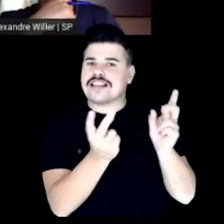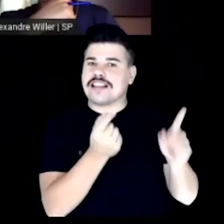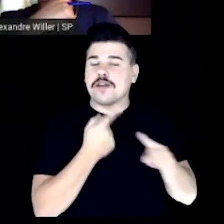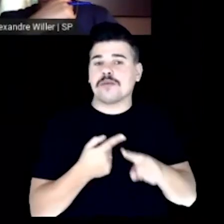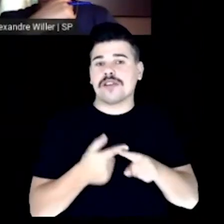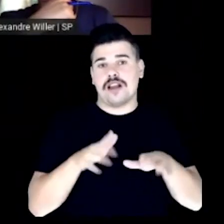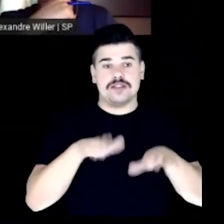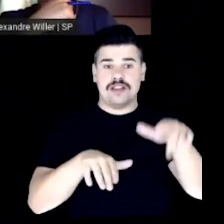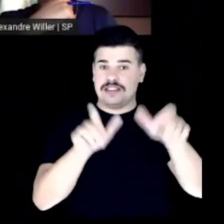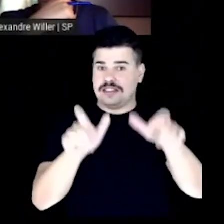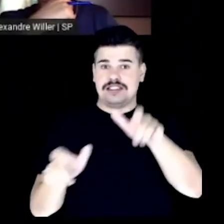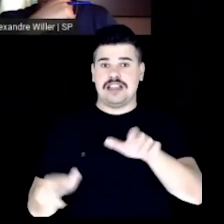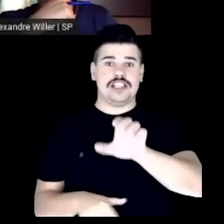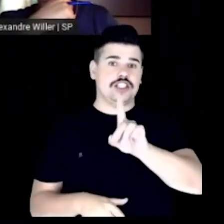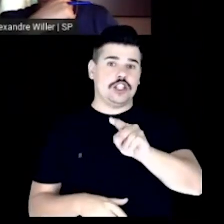esse livro, porque